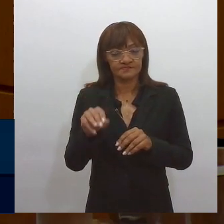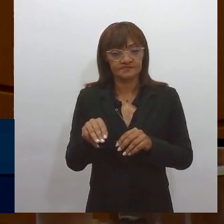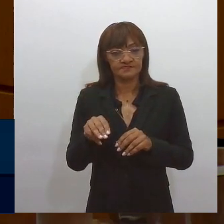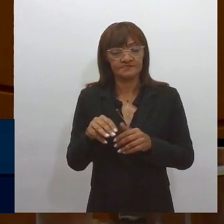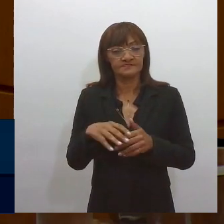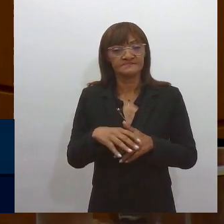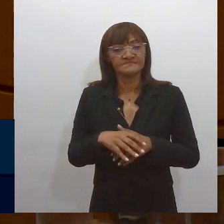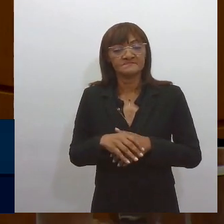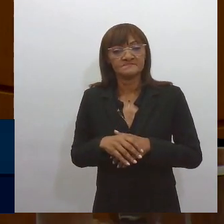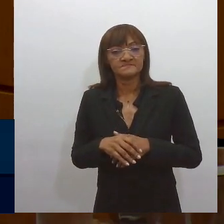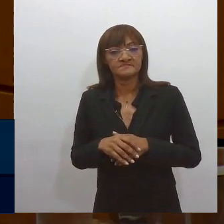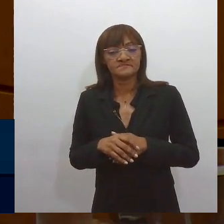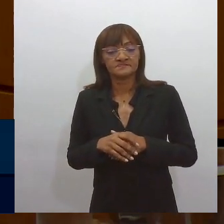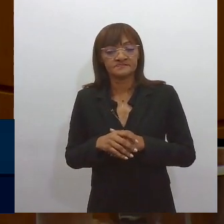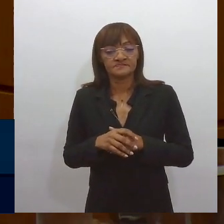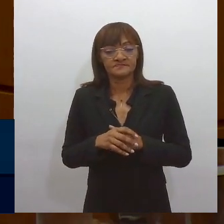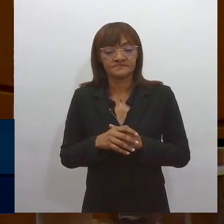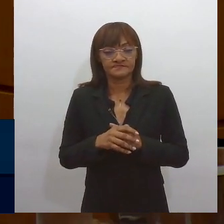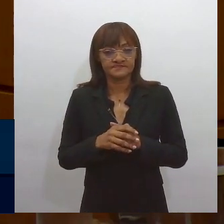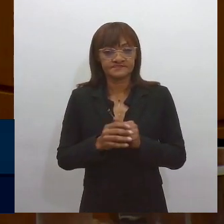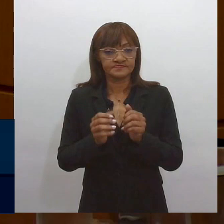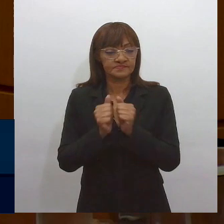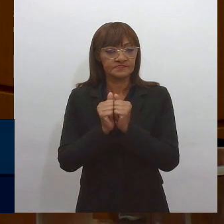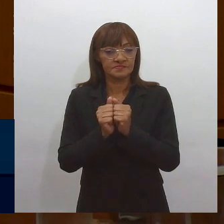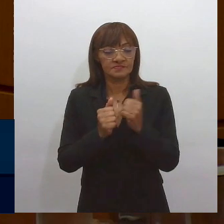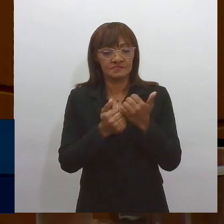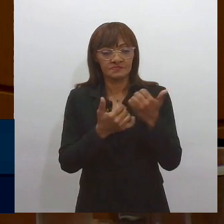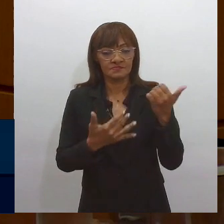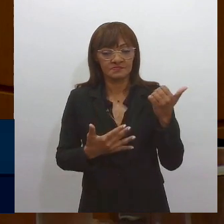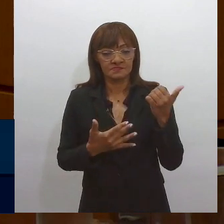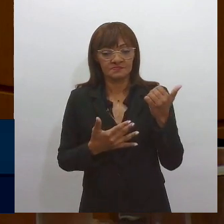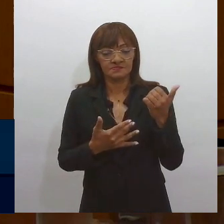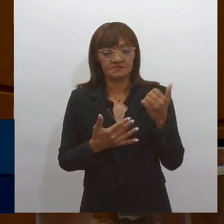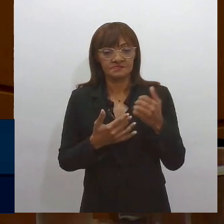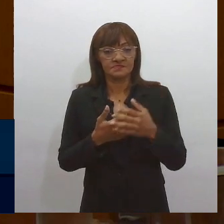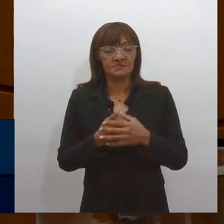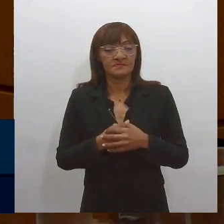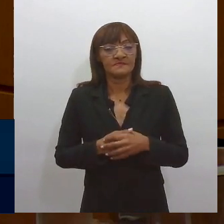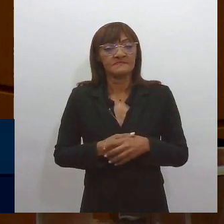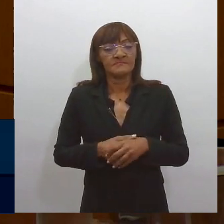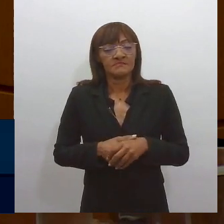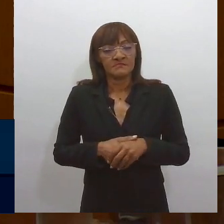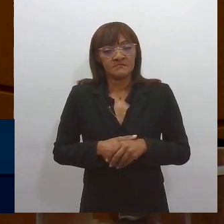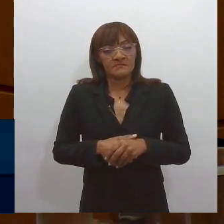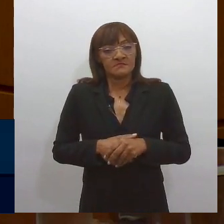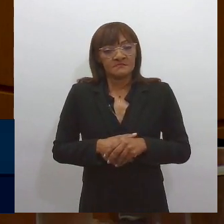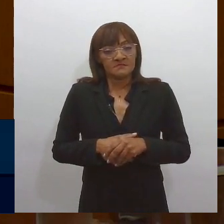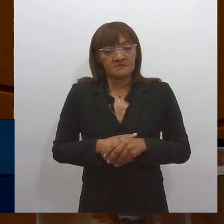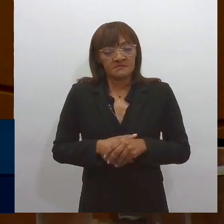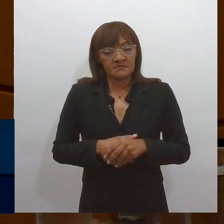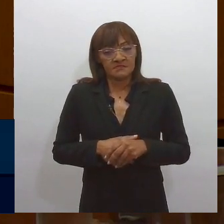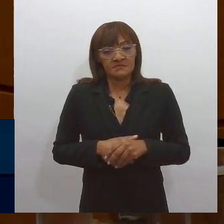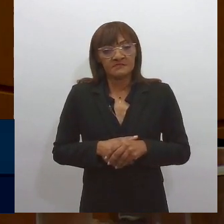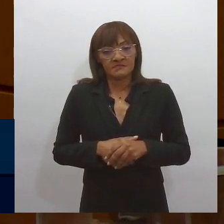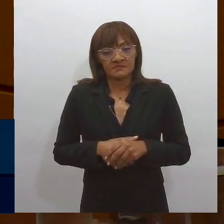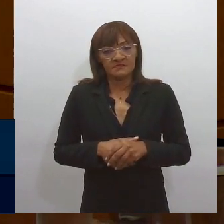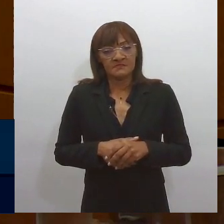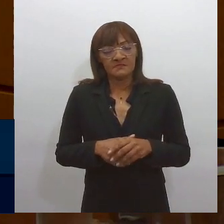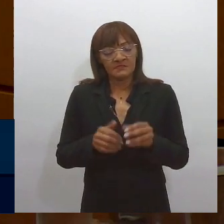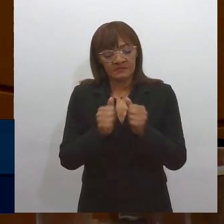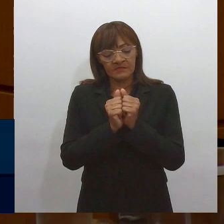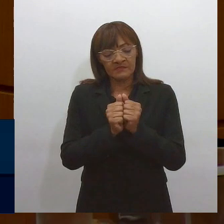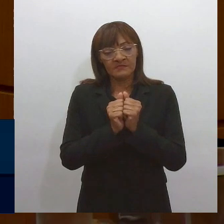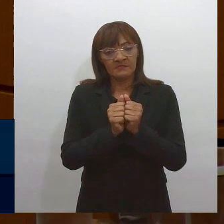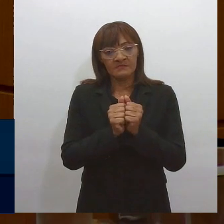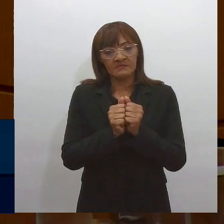diretores da mais 2 minutos Deputado Muito obrigado acompanhado de dos diretores da da